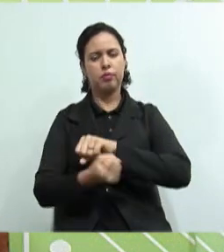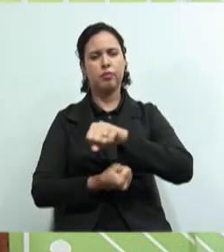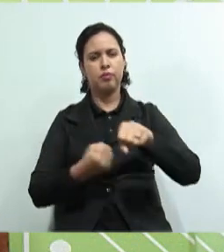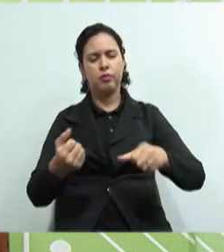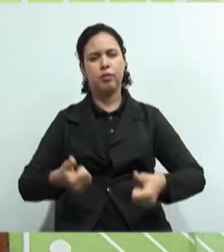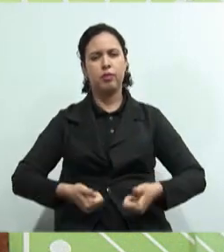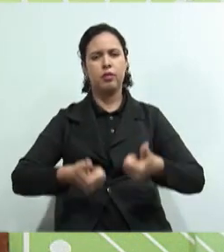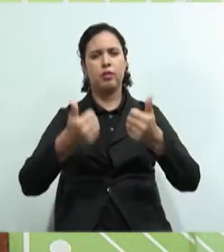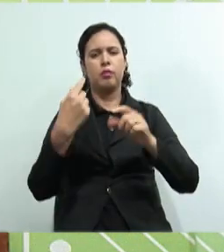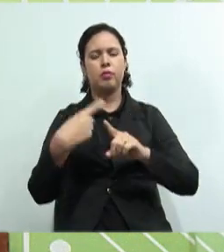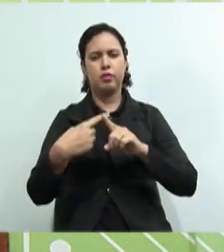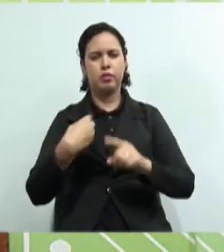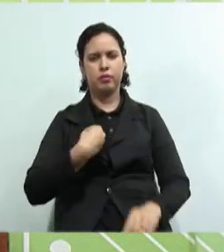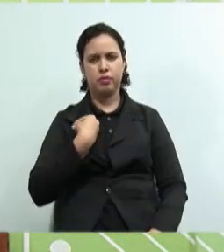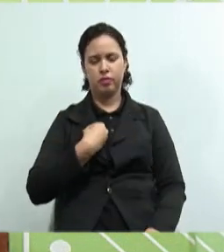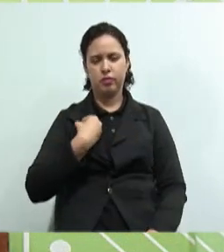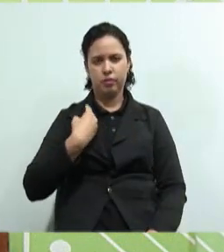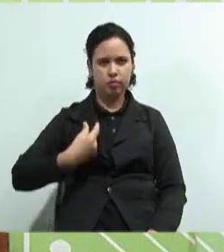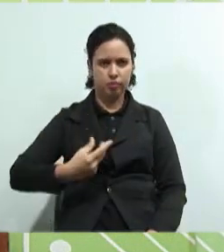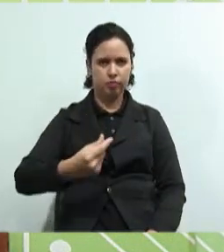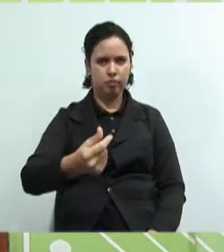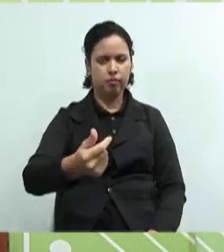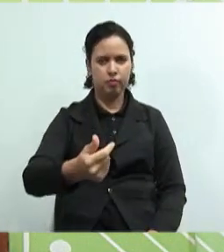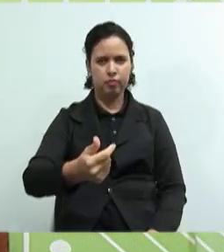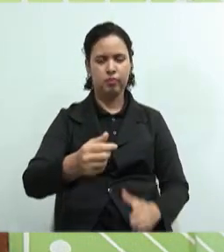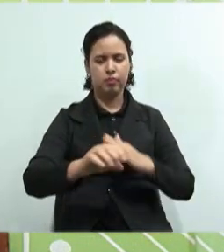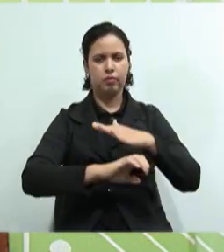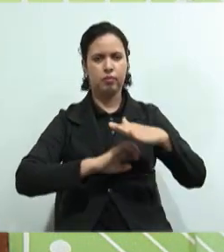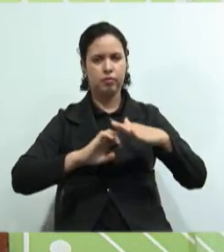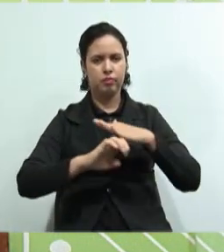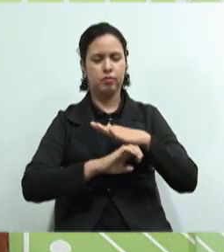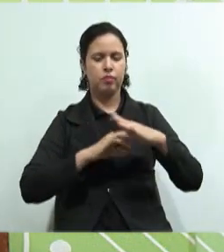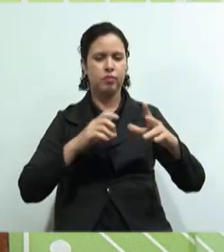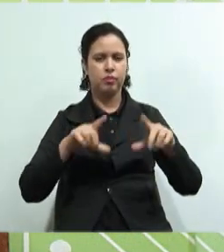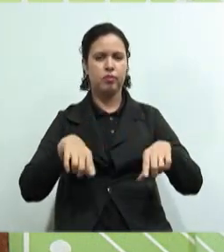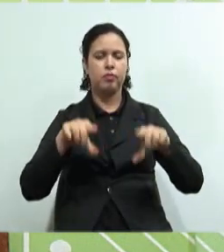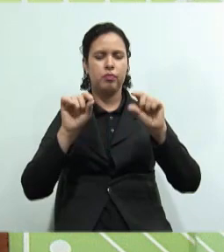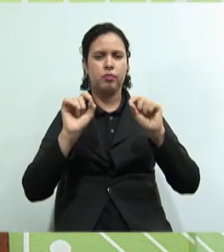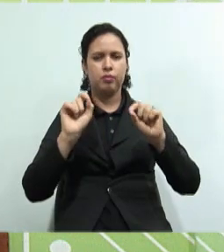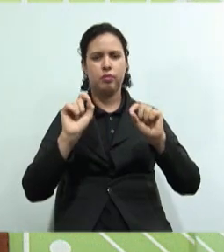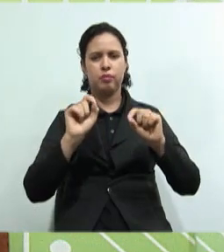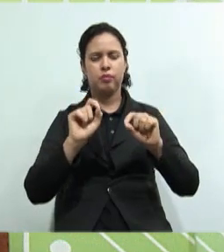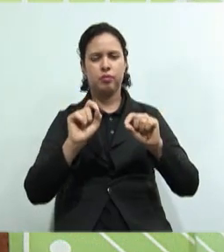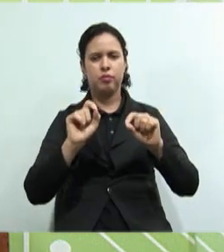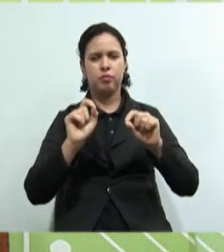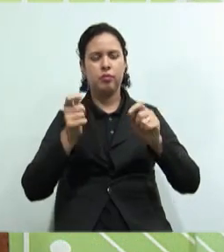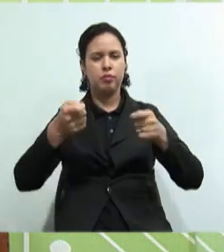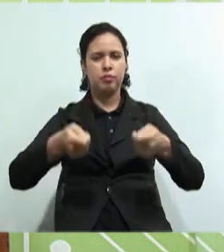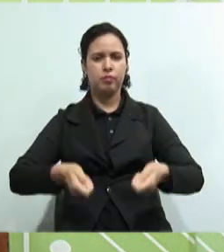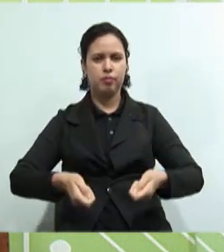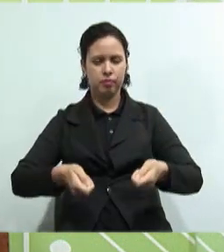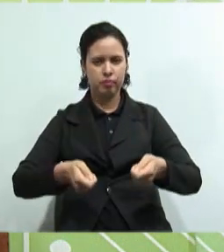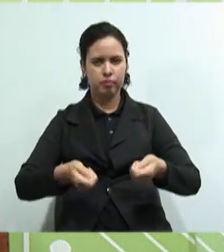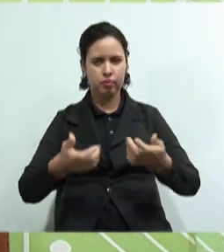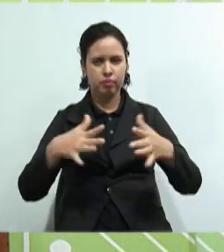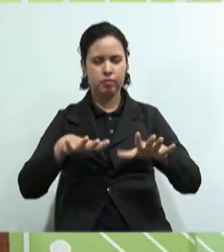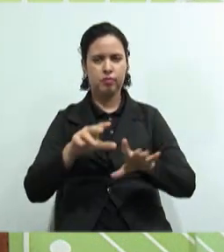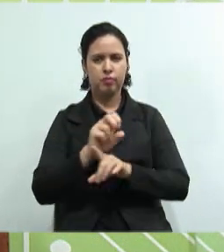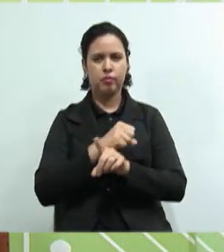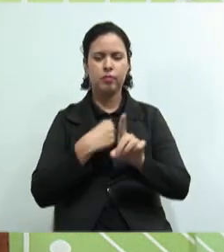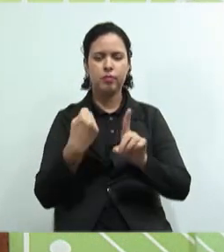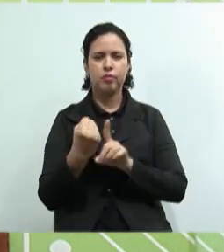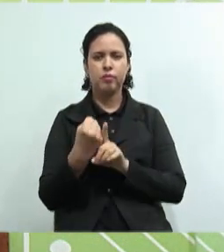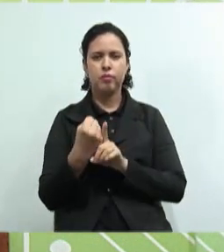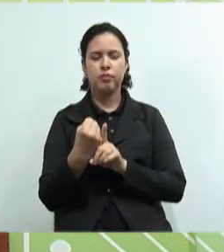uma vida mais longa para uma empresa que adota uma posição de inclusão social, de sustentabilidade